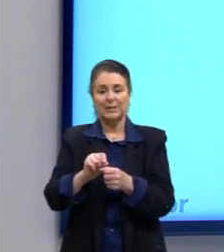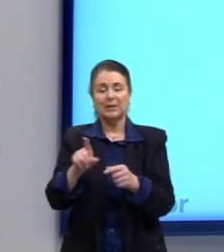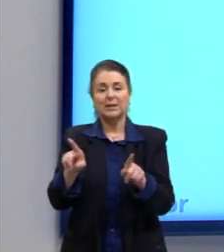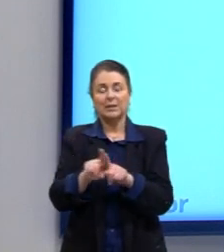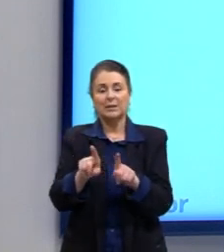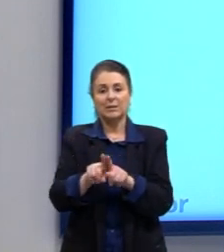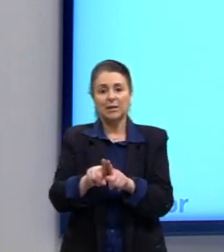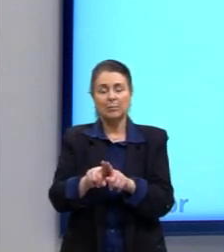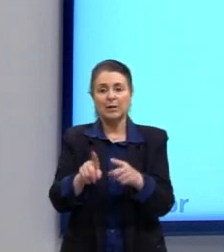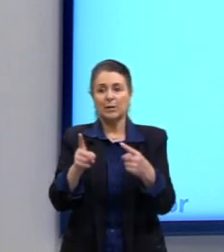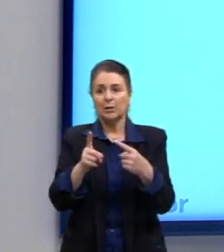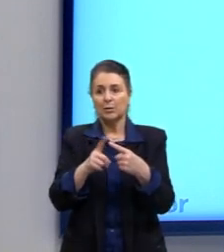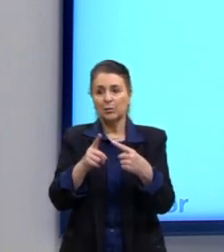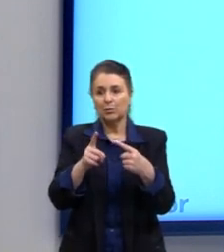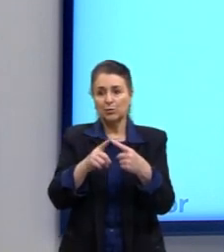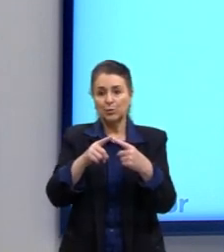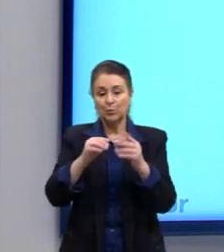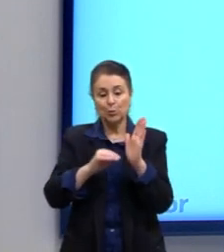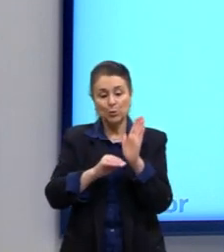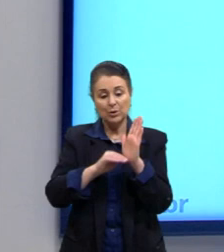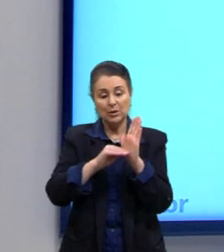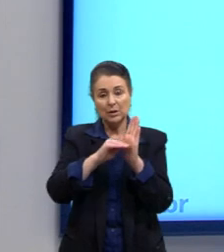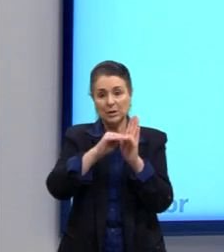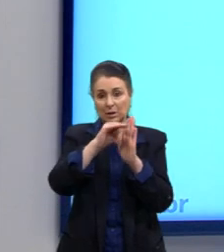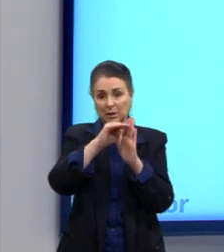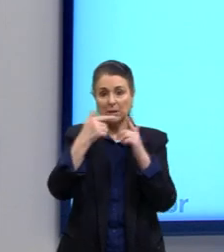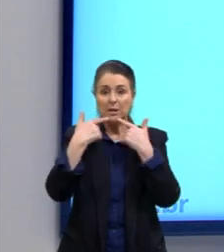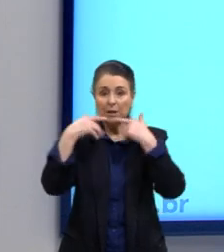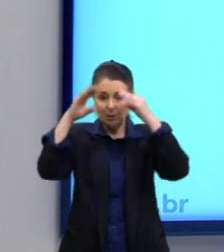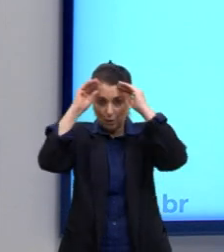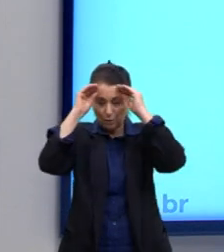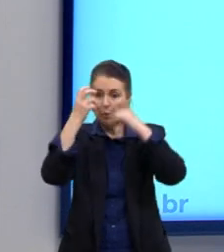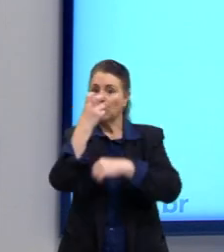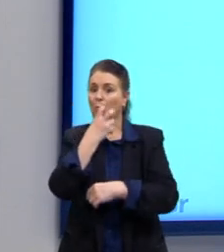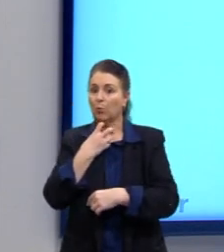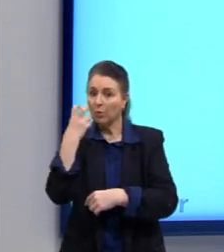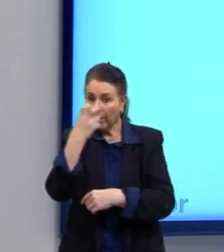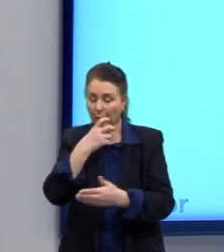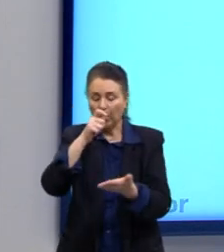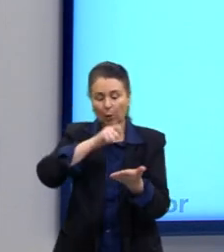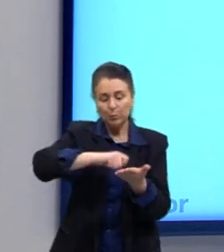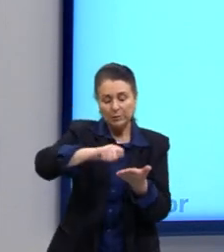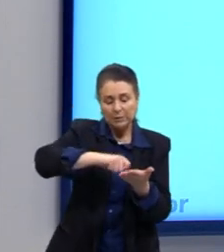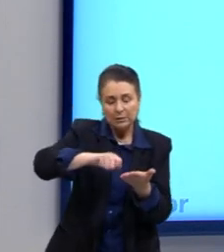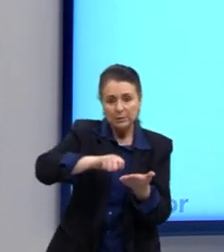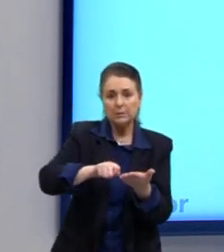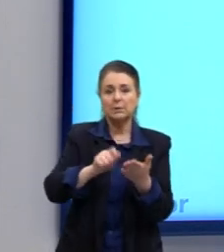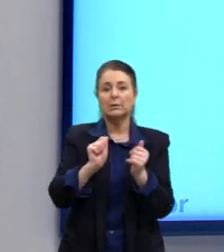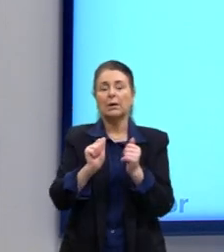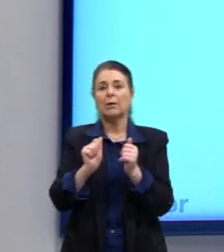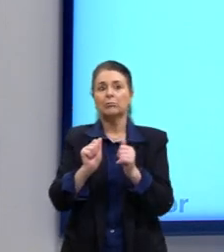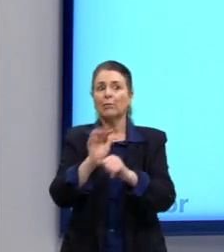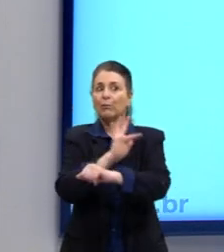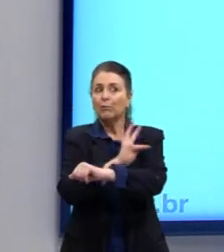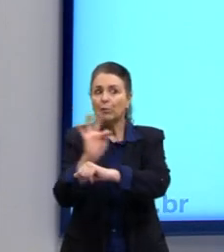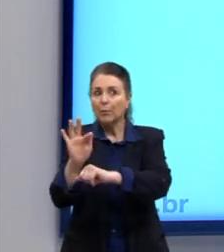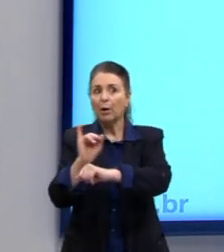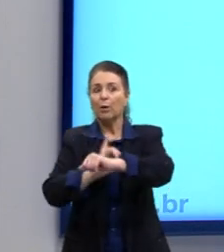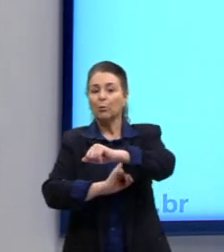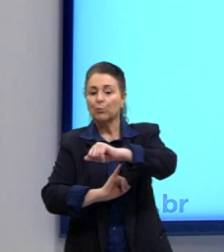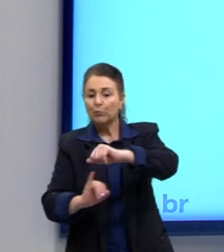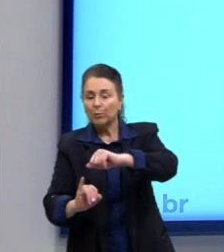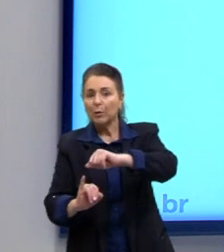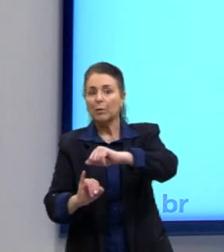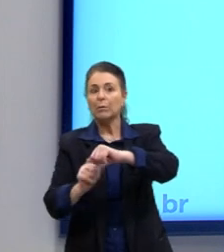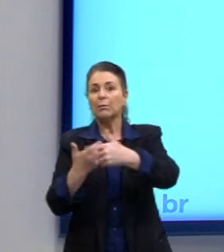as modalidades e níveis da linguagem ela pode ser oral pode ser escrita pode ser formal informal